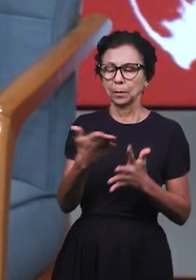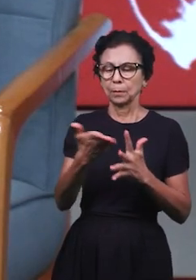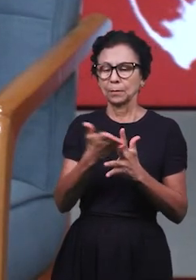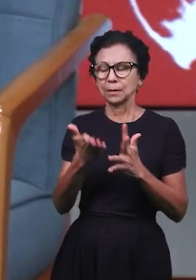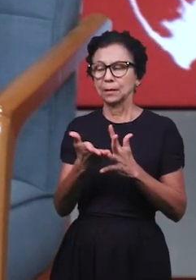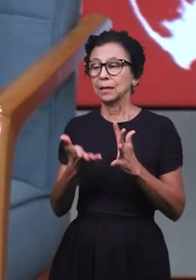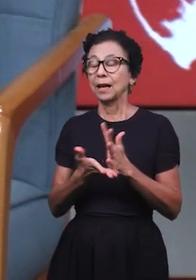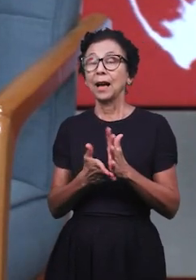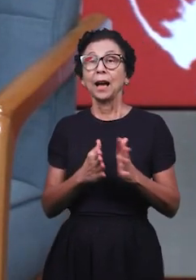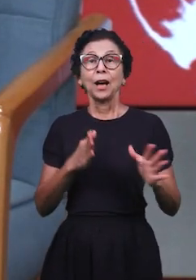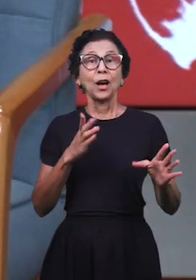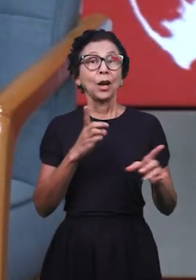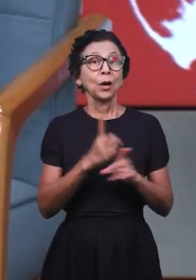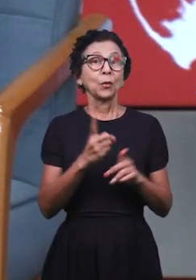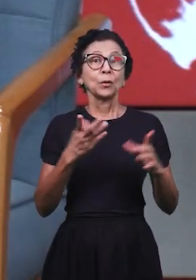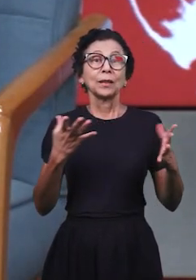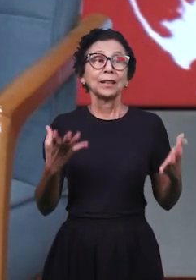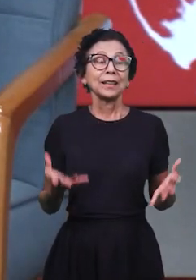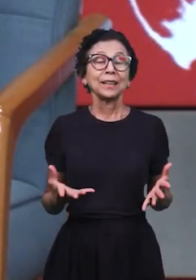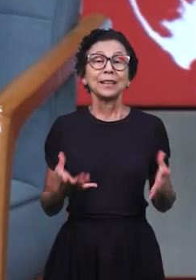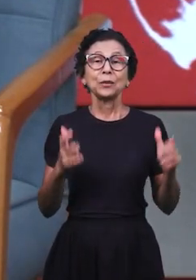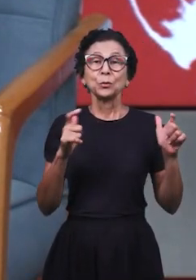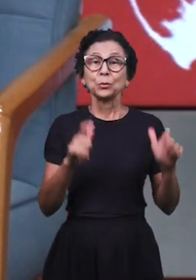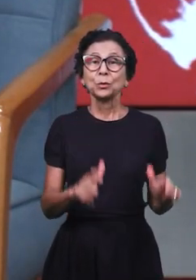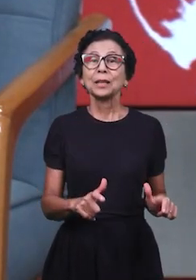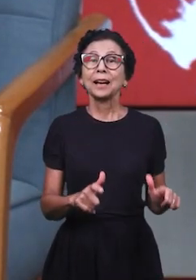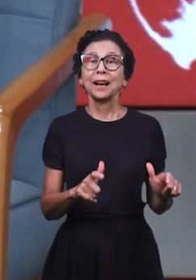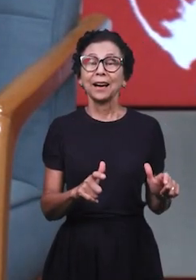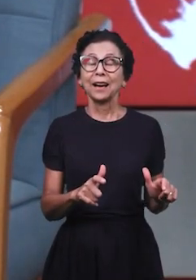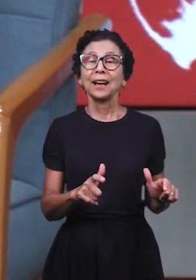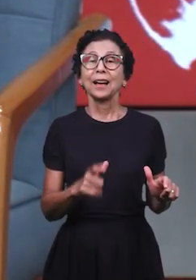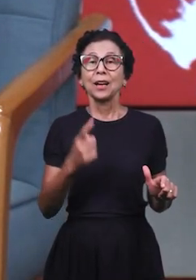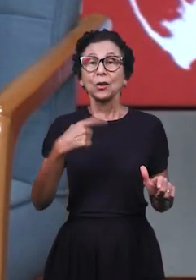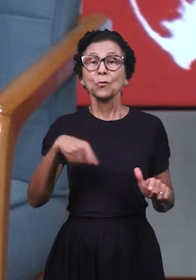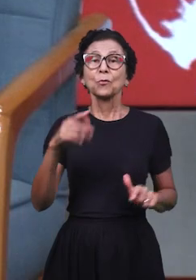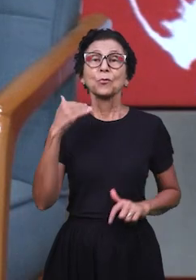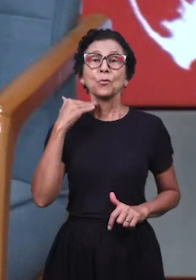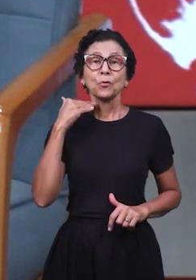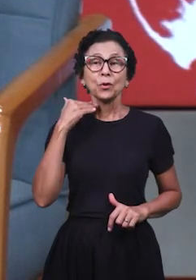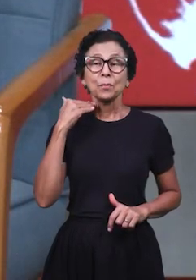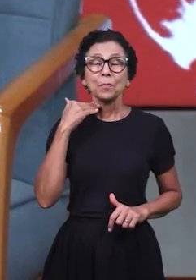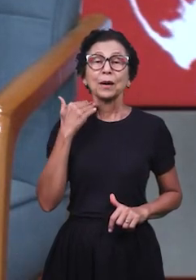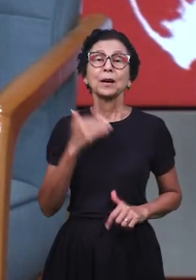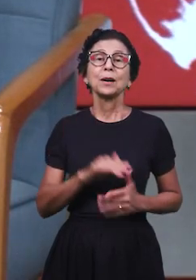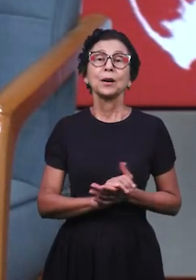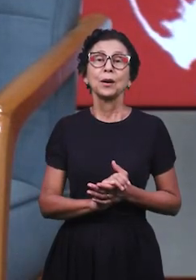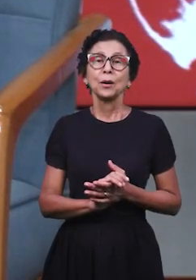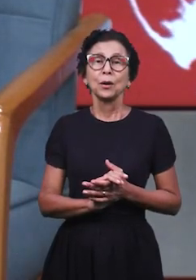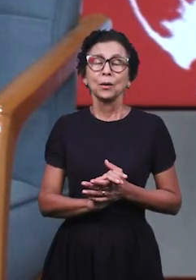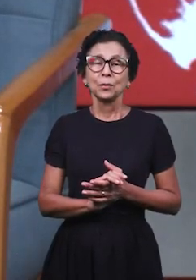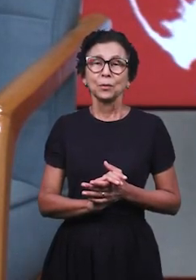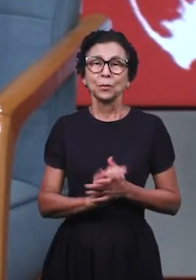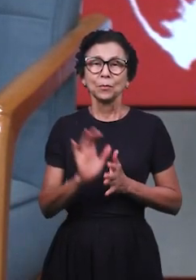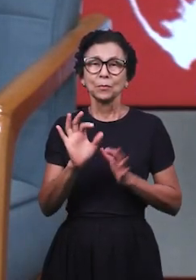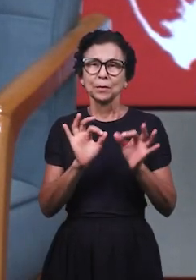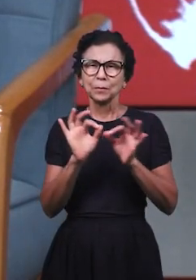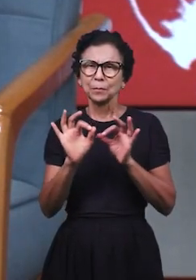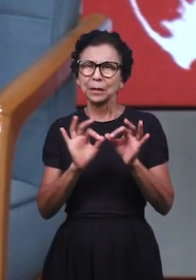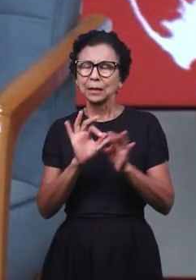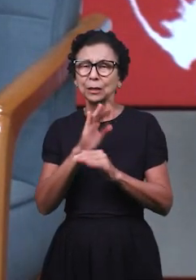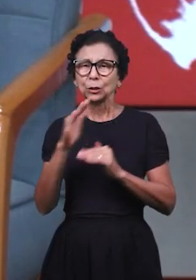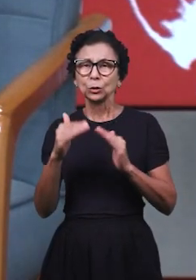financiou para mim. Vejam, eu consultei a palavra, o senhor disse que era para sair. Tudo bem, eu vou